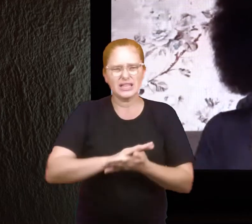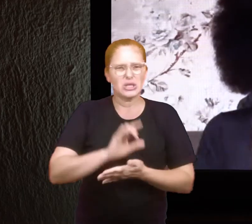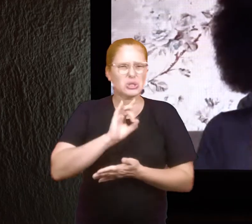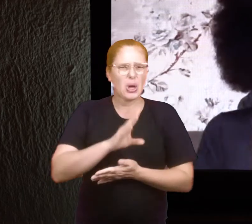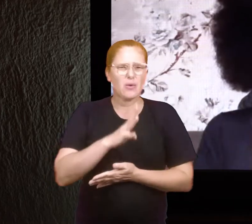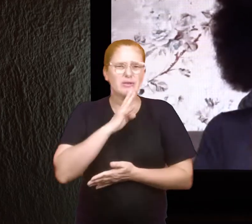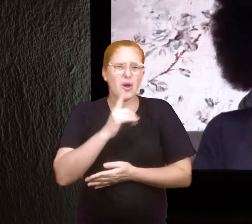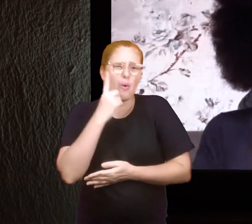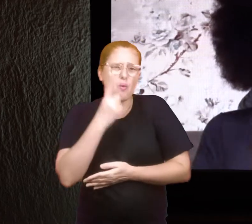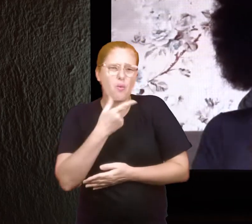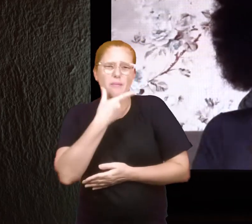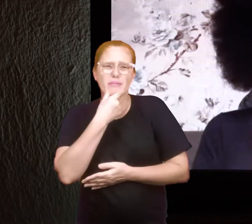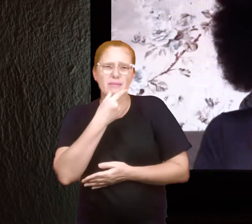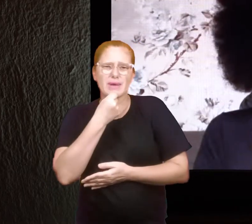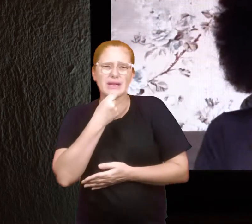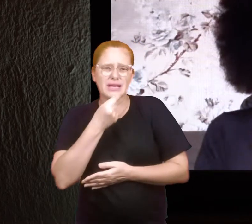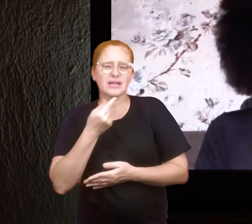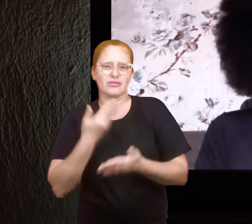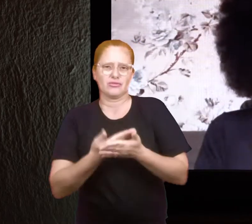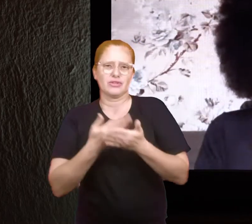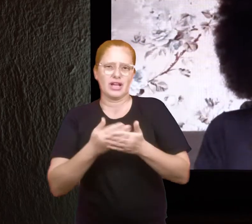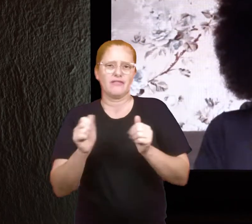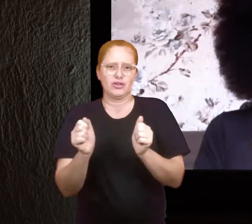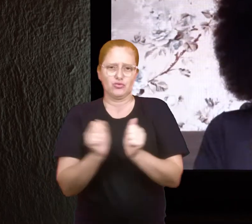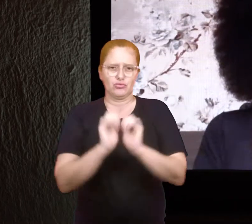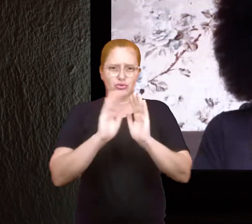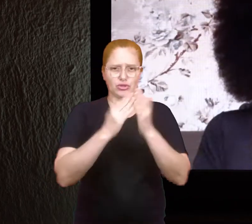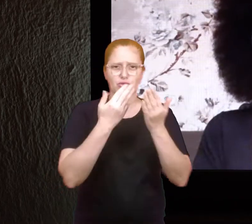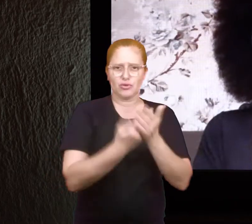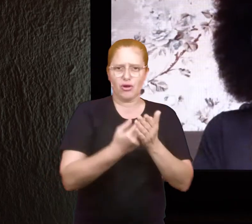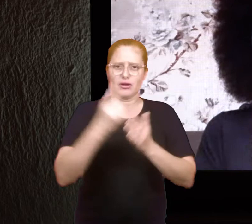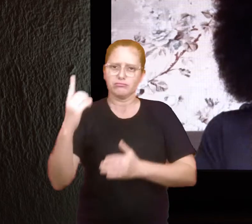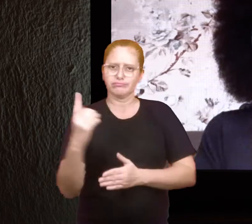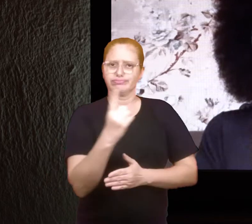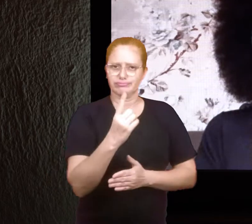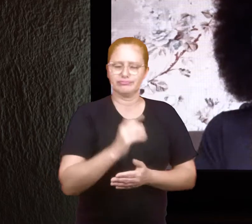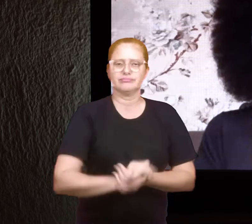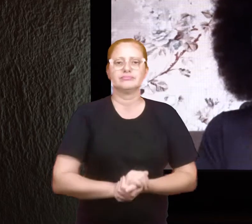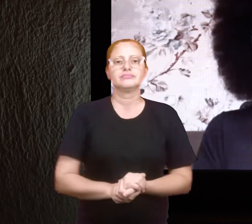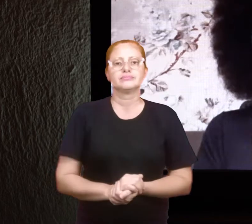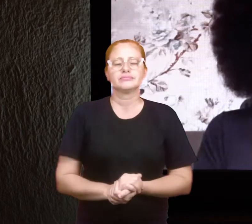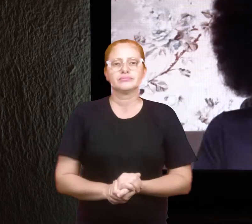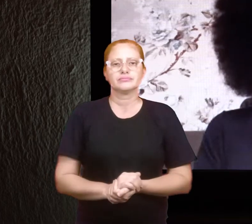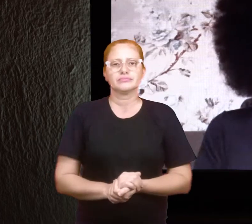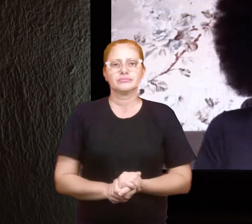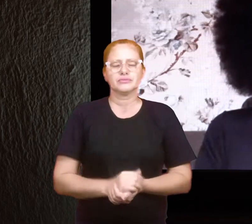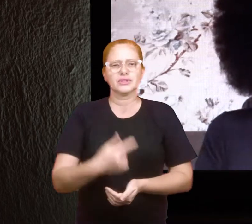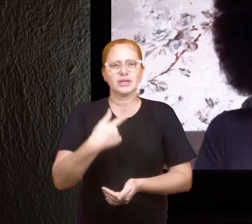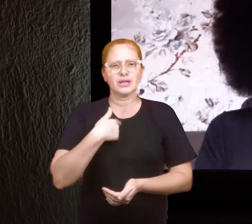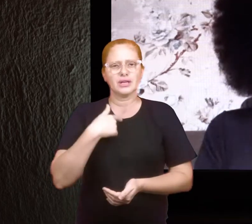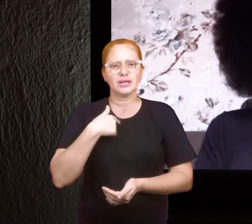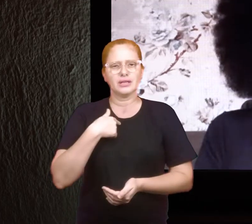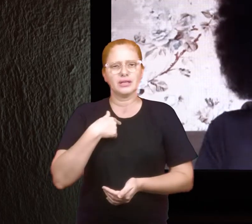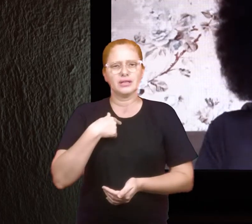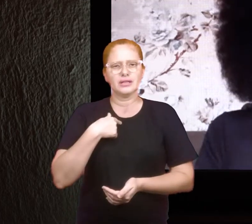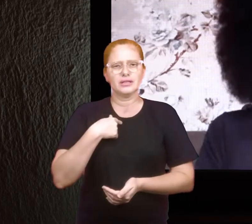ano da nossa escola que apareceu por lá. Ao fundo, papel de parede com estampa de folhas e flores. Me chamou muita